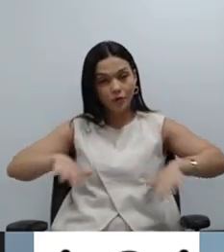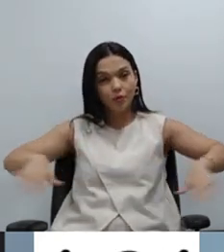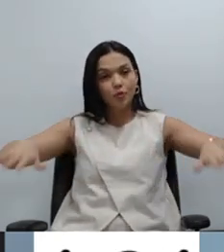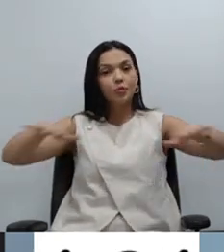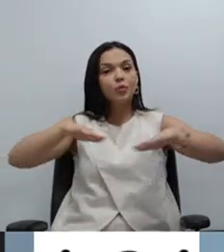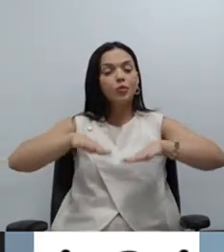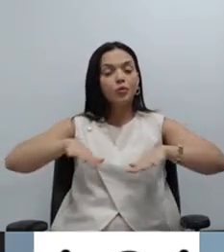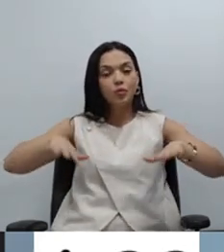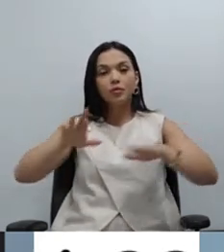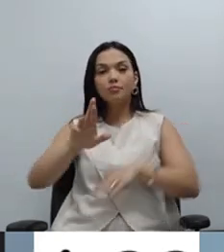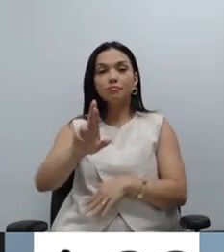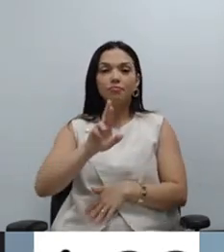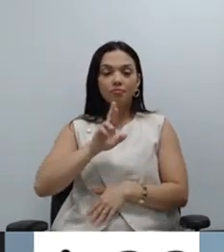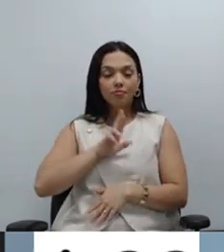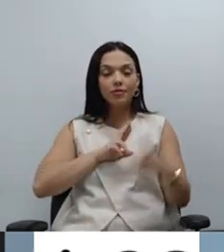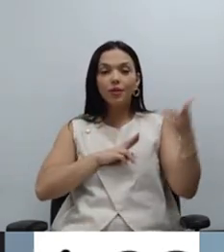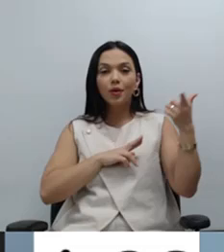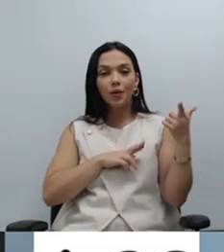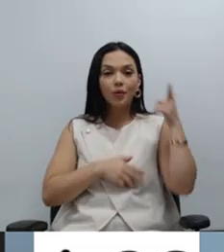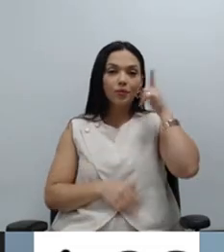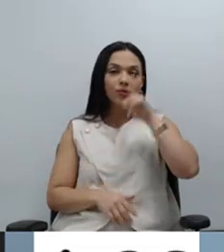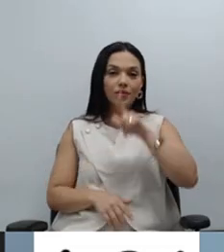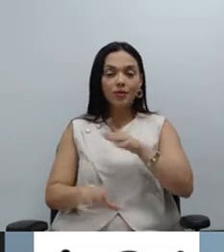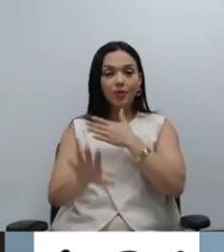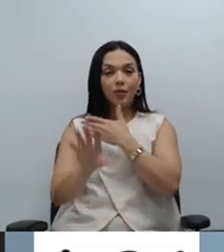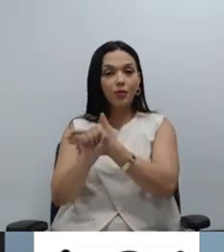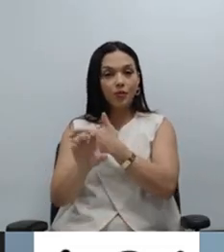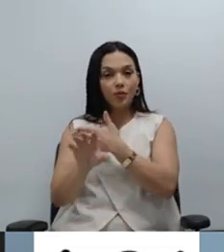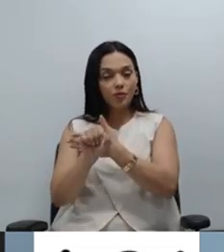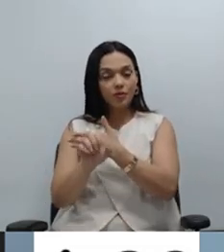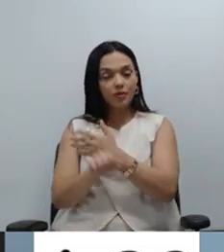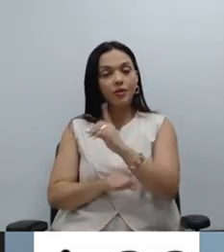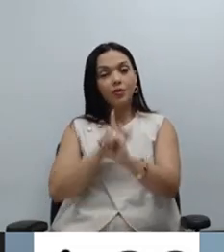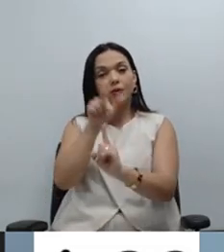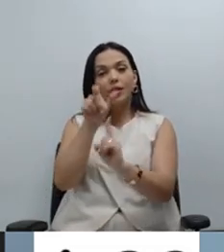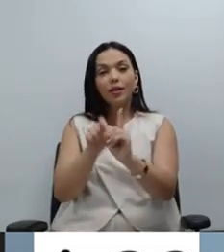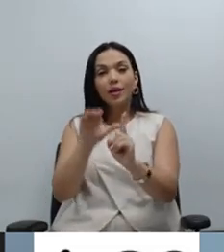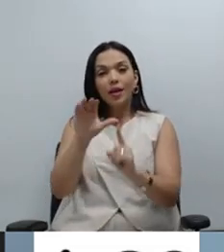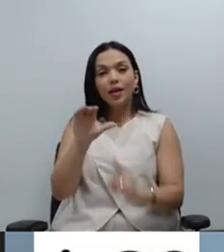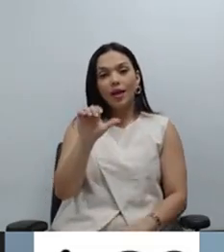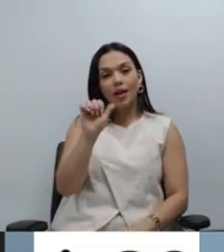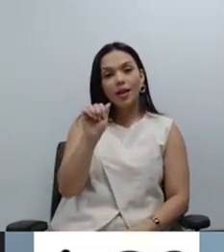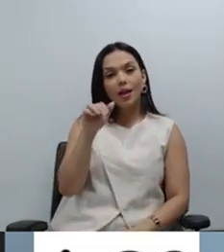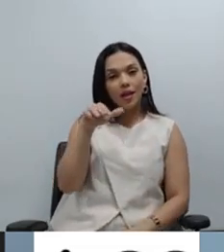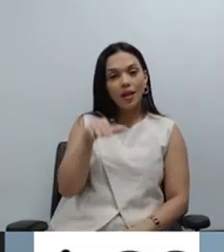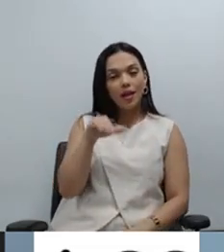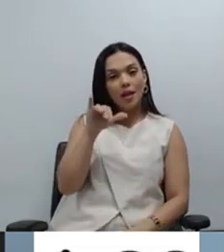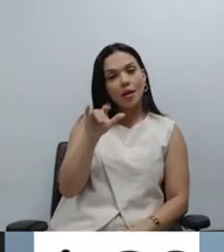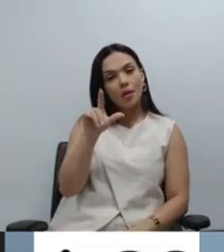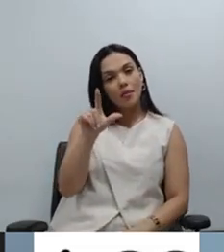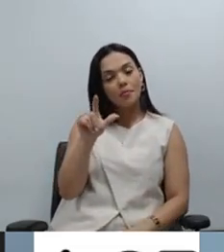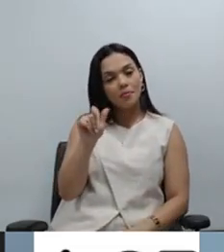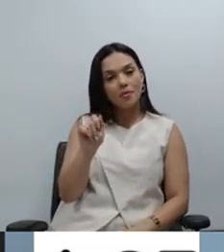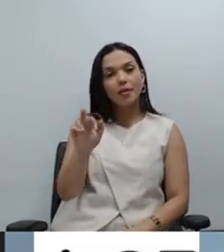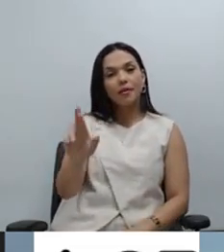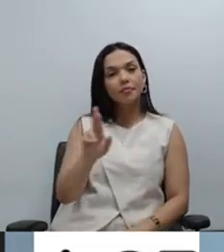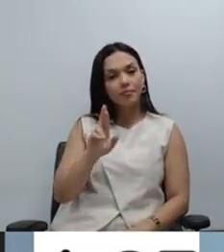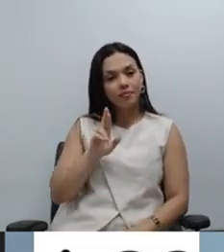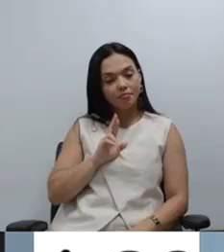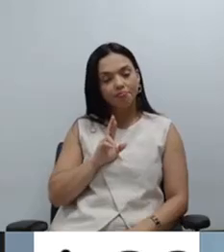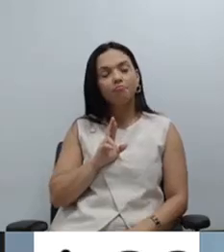pelo retorno que eu tive da ouvidoria, em especial a dona Camila, que foi um retorno realmente muito